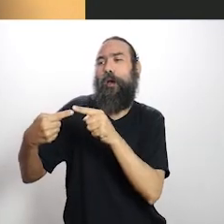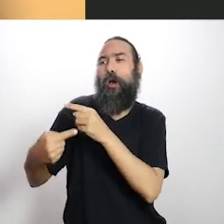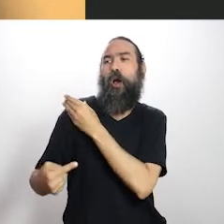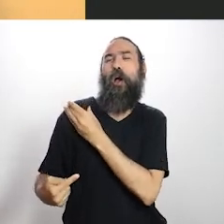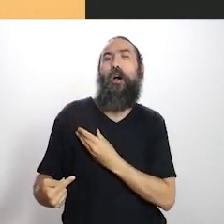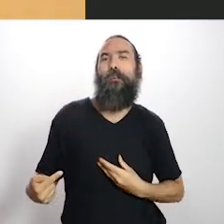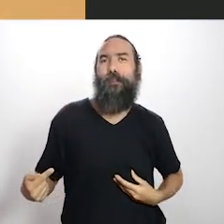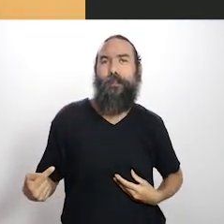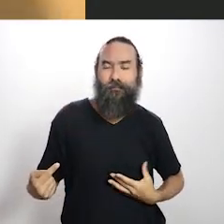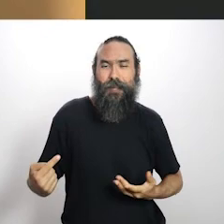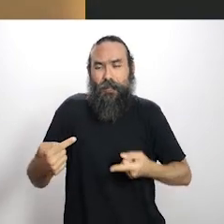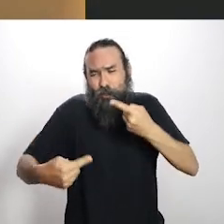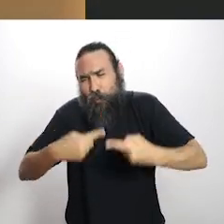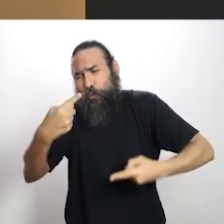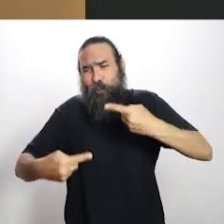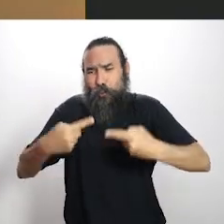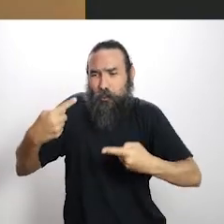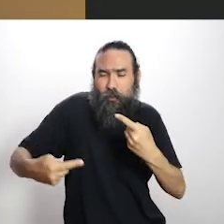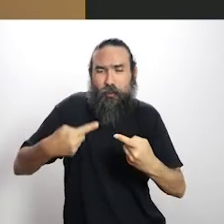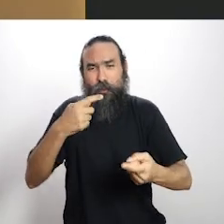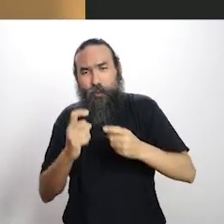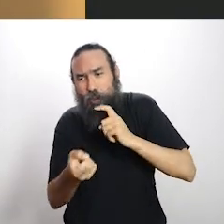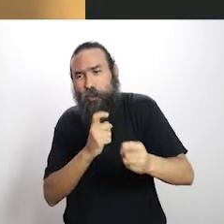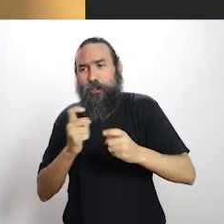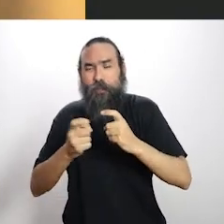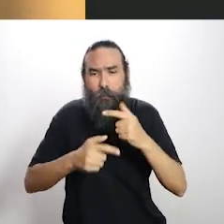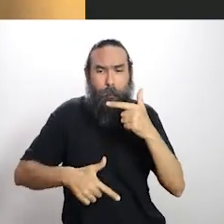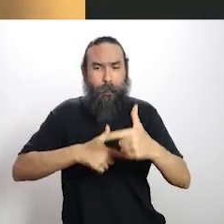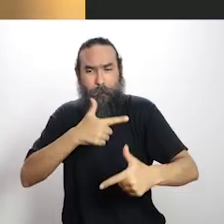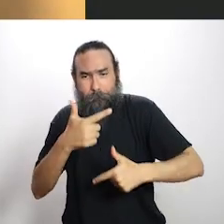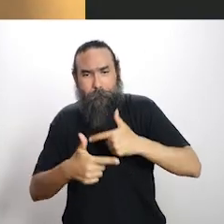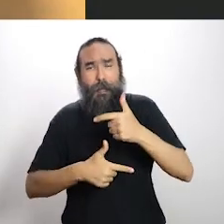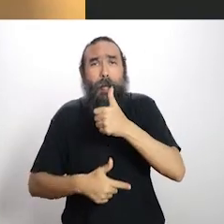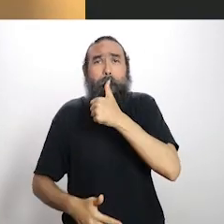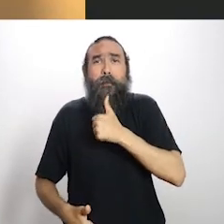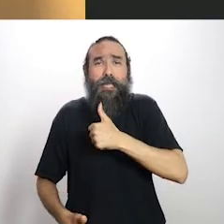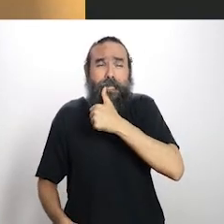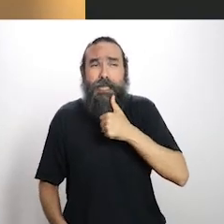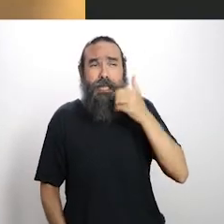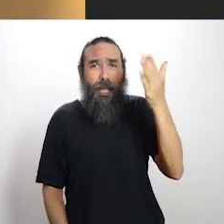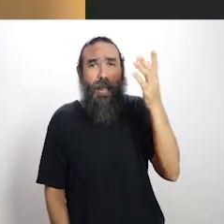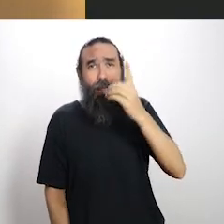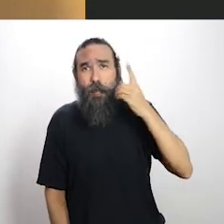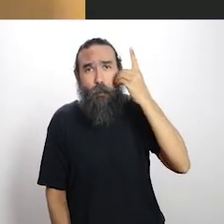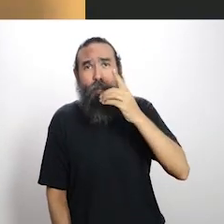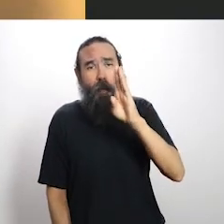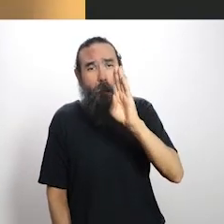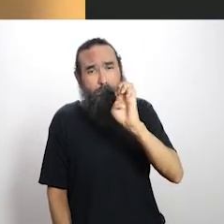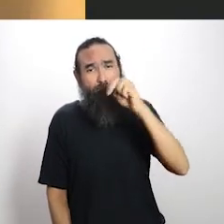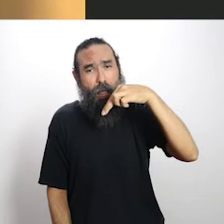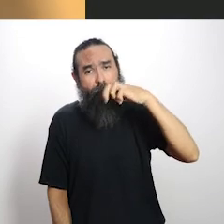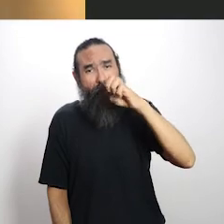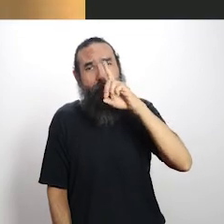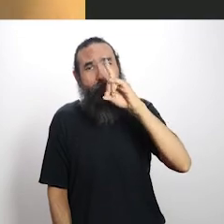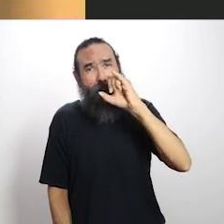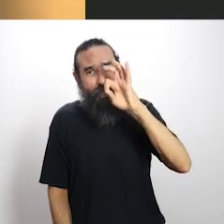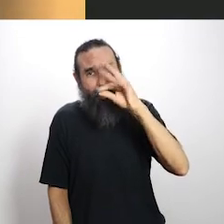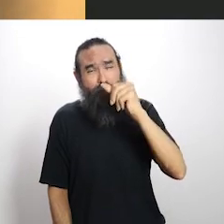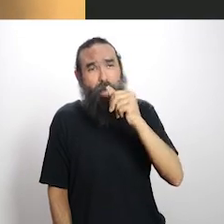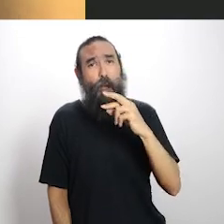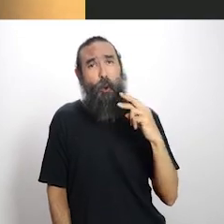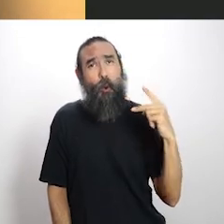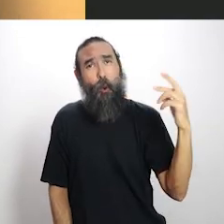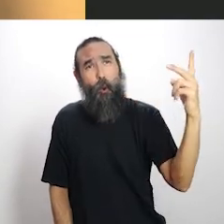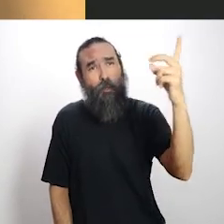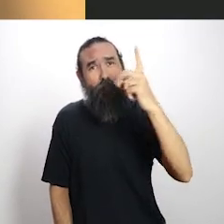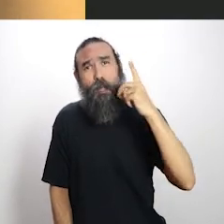Feghali do Caleiro alguns parlamentares do PMDB foi se criando uma unidade e